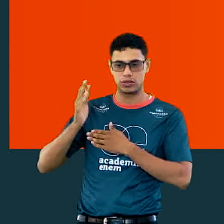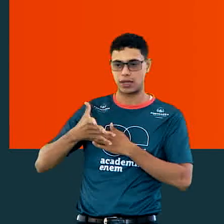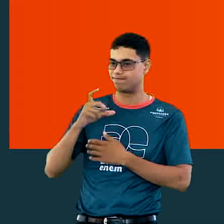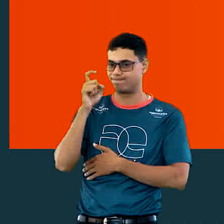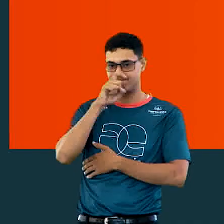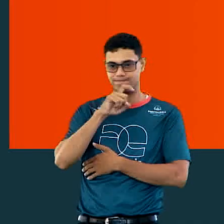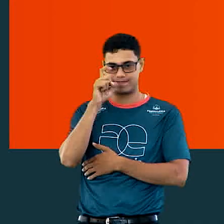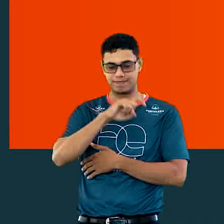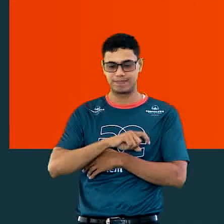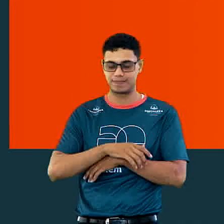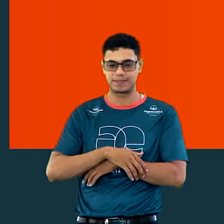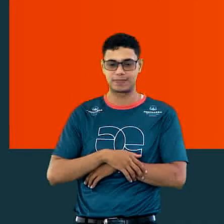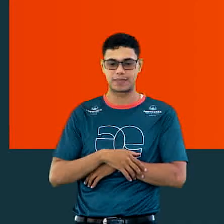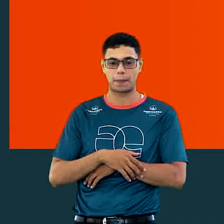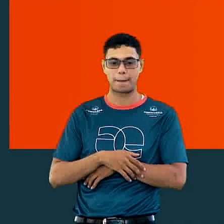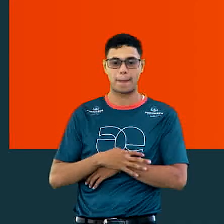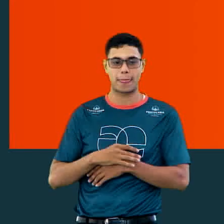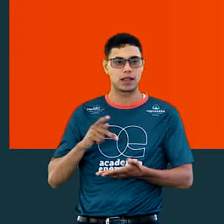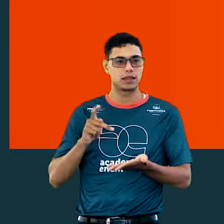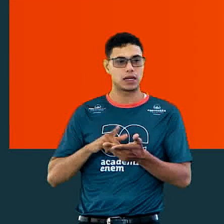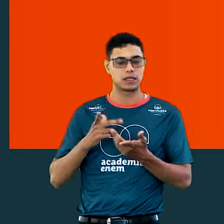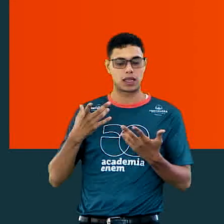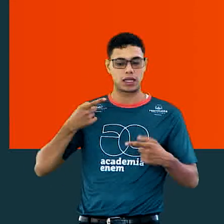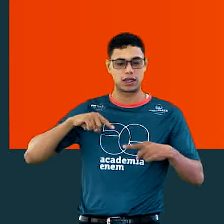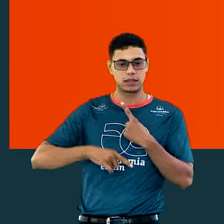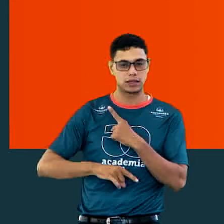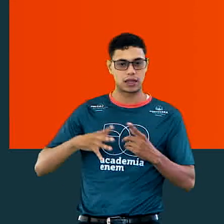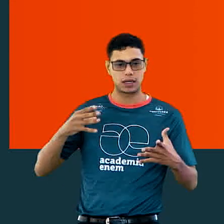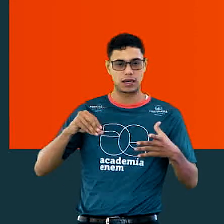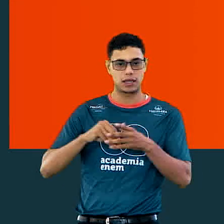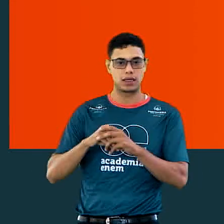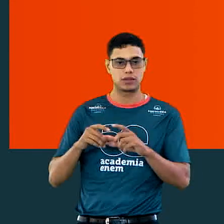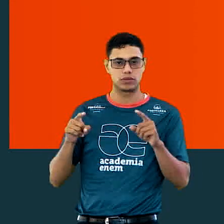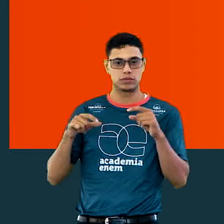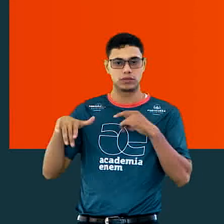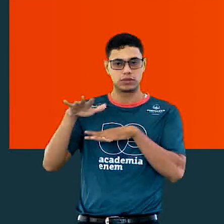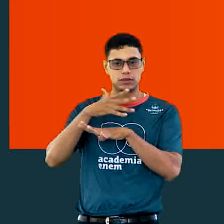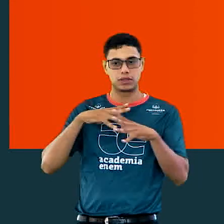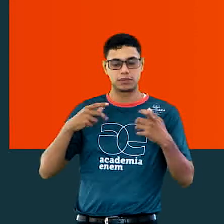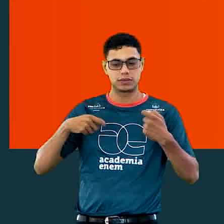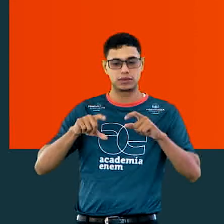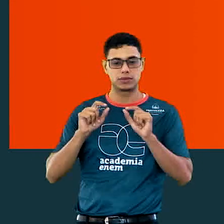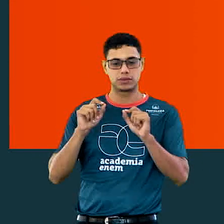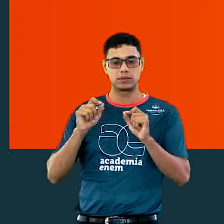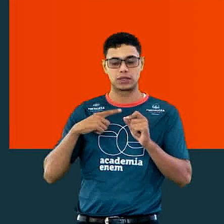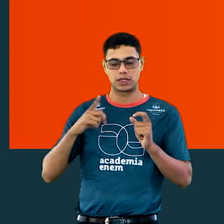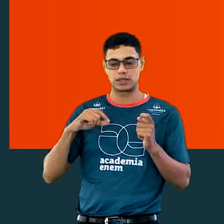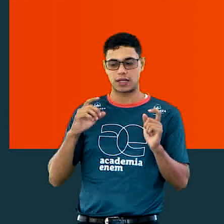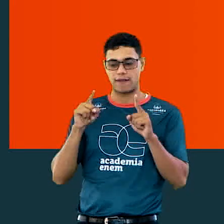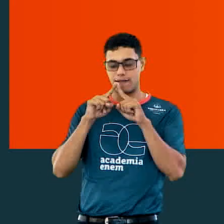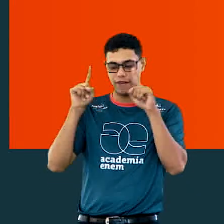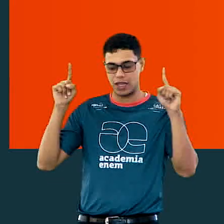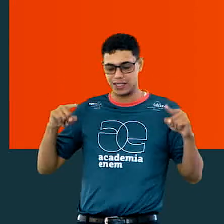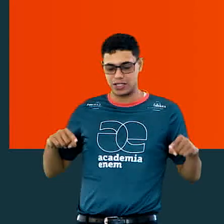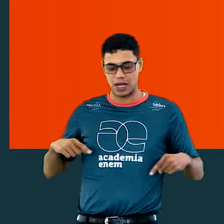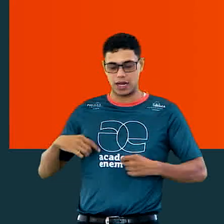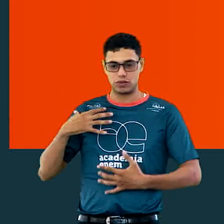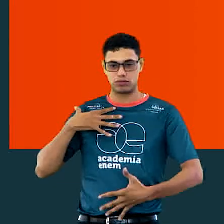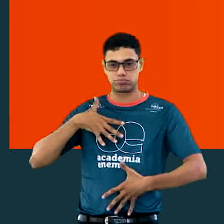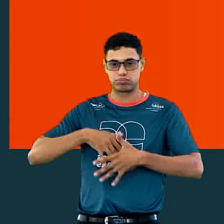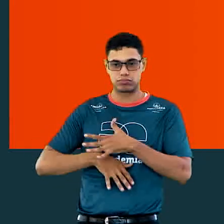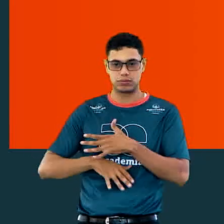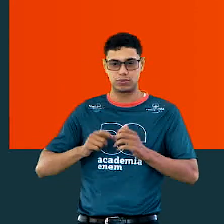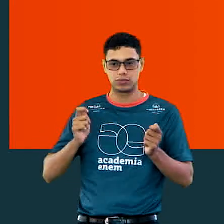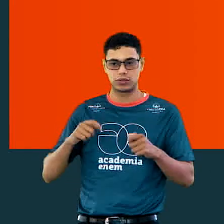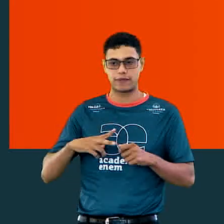Mentira! Para você ter corrente em um circuito, você tem que ter um circuito fechado.